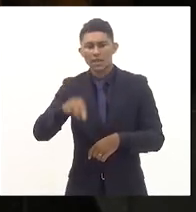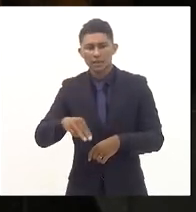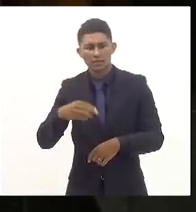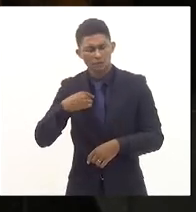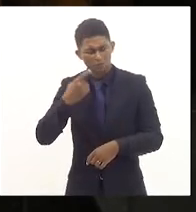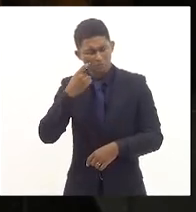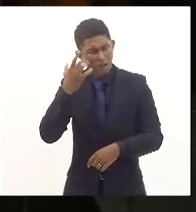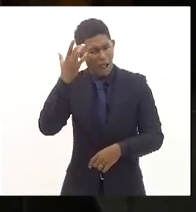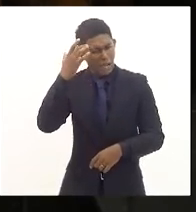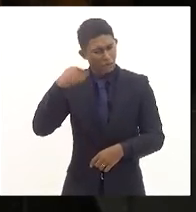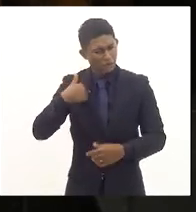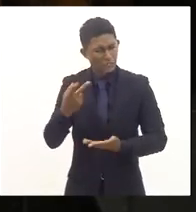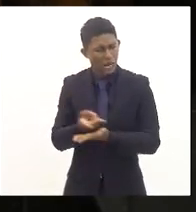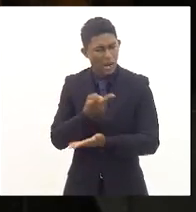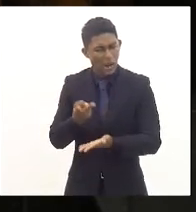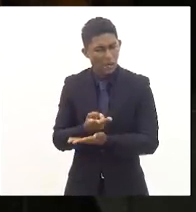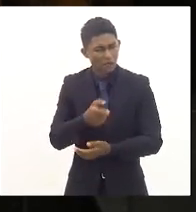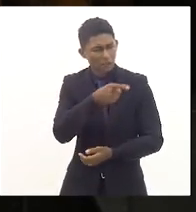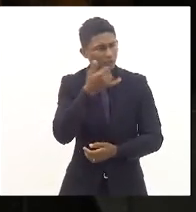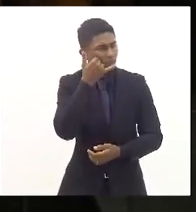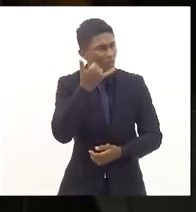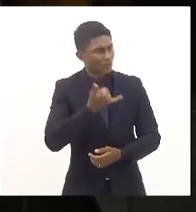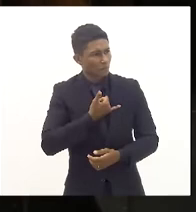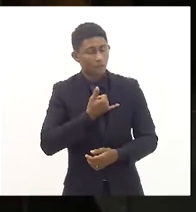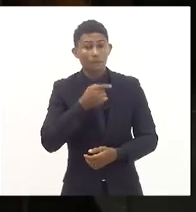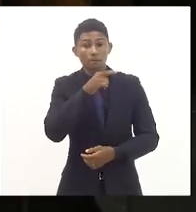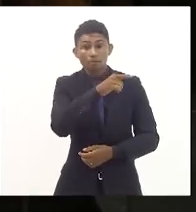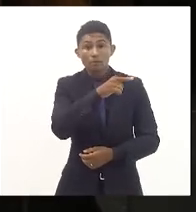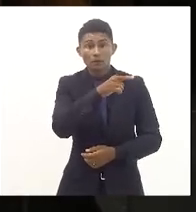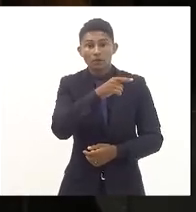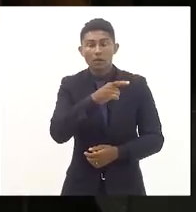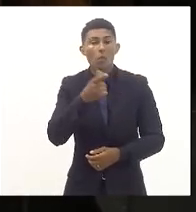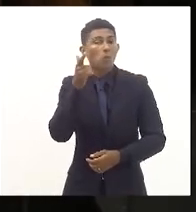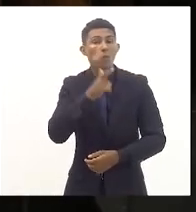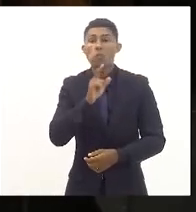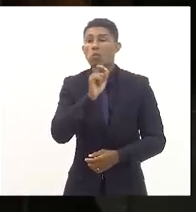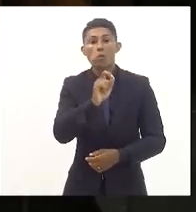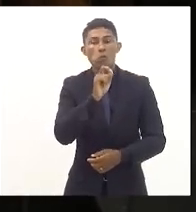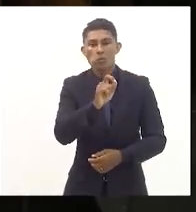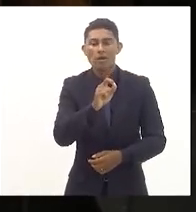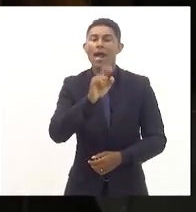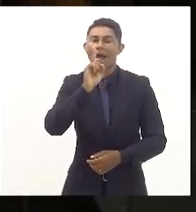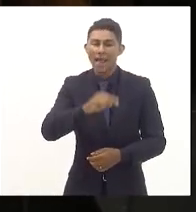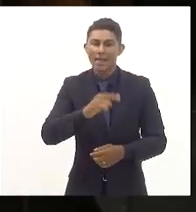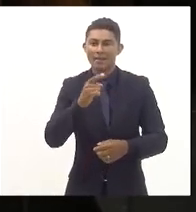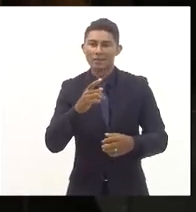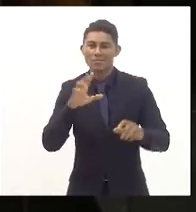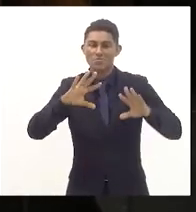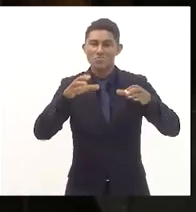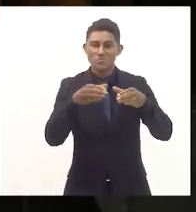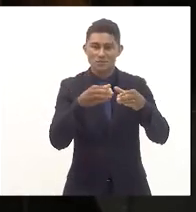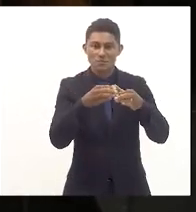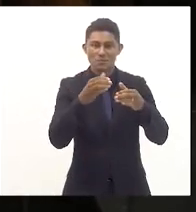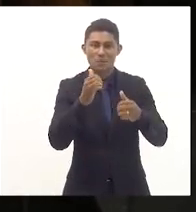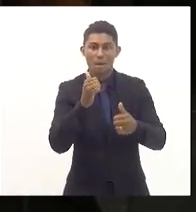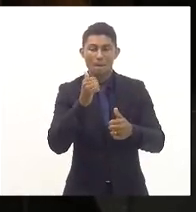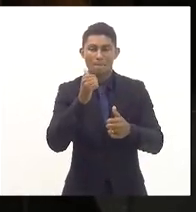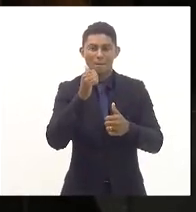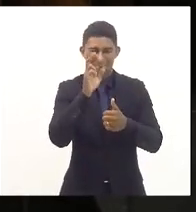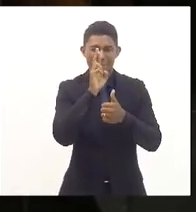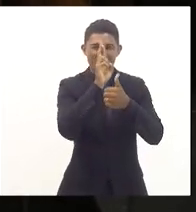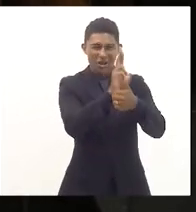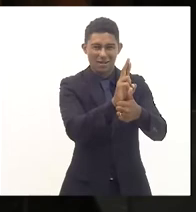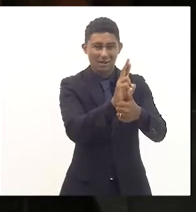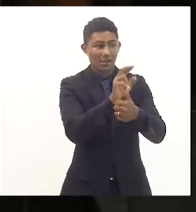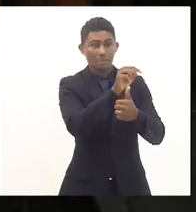alguma coisa errada era o doutor você é assumida procuradoria me convidando para ser coordenador a minha primeira já tá pergunta foi a seguinte eu tenho certeza